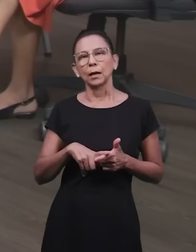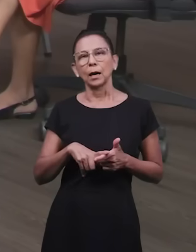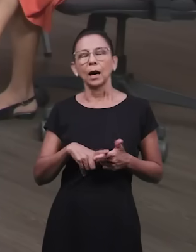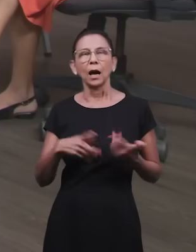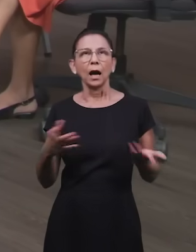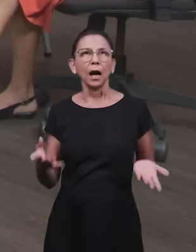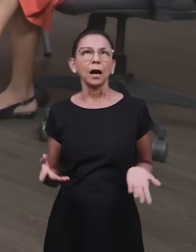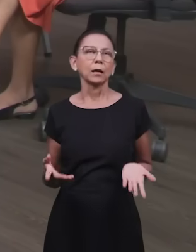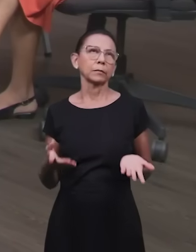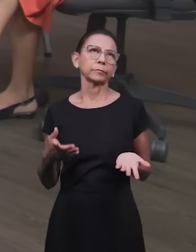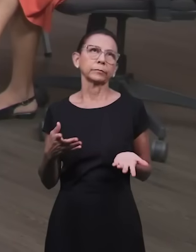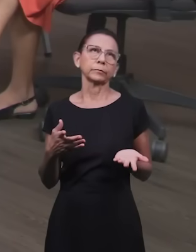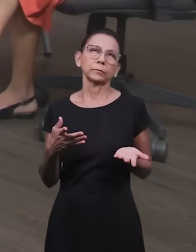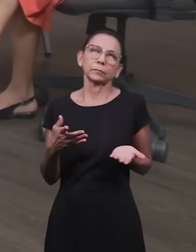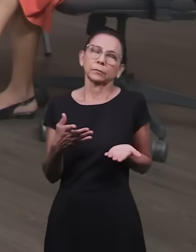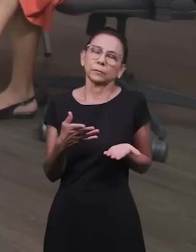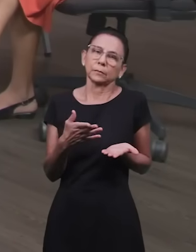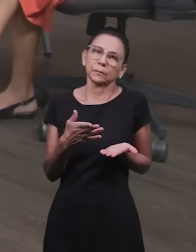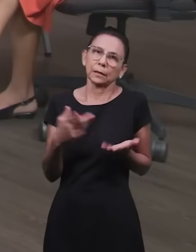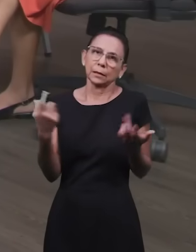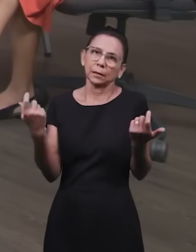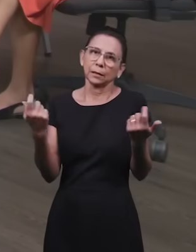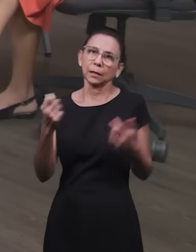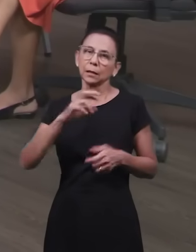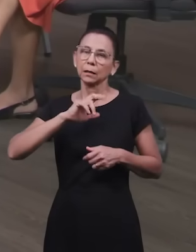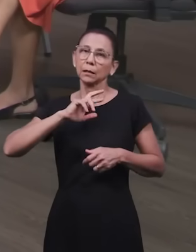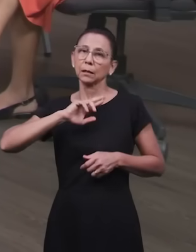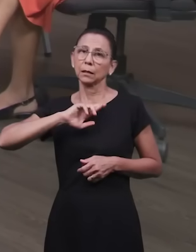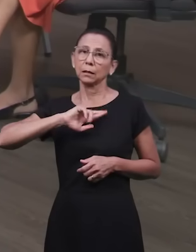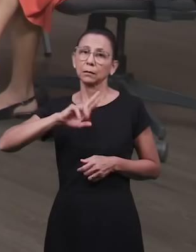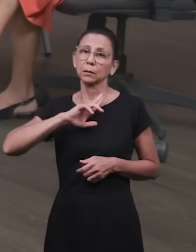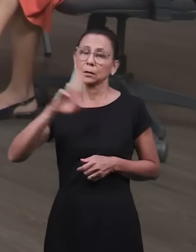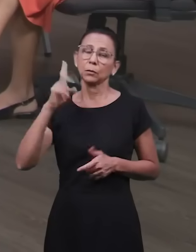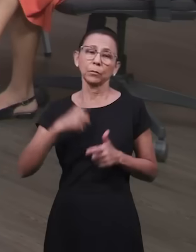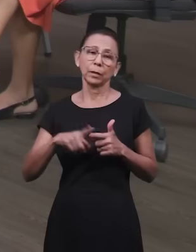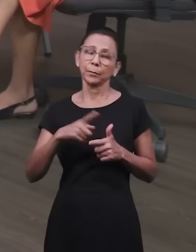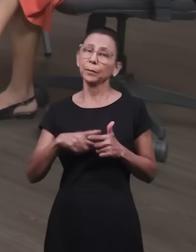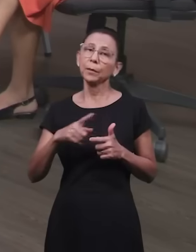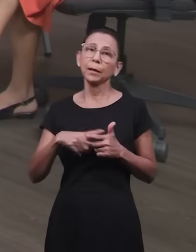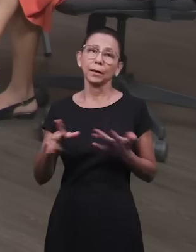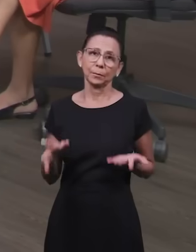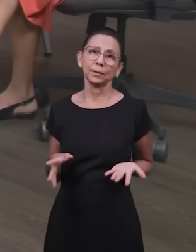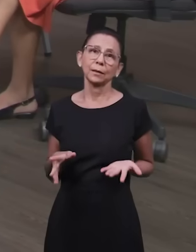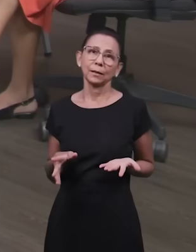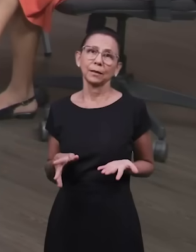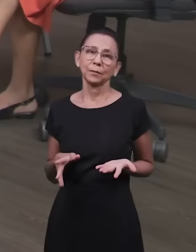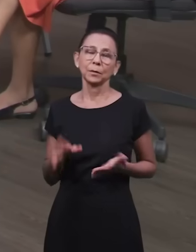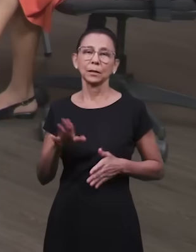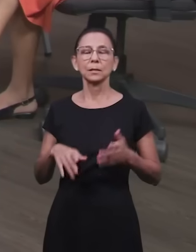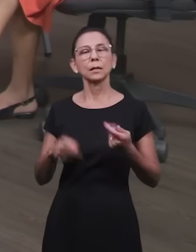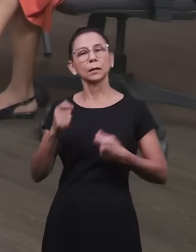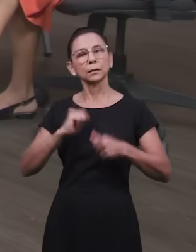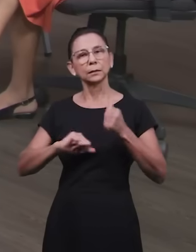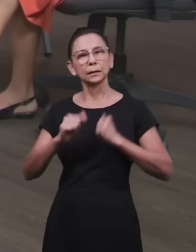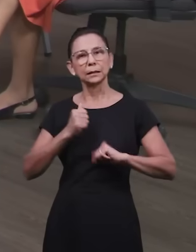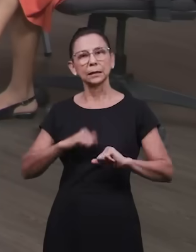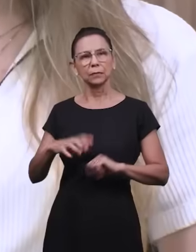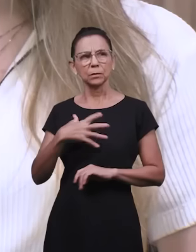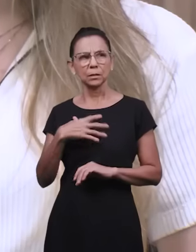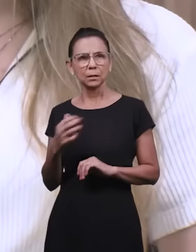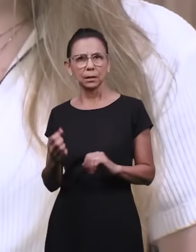Henrique, sim, isso é ansiedade, mas não necessariamente um problema. Lembra que a gente conversou? A ansiedade está ali para te proteger, para te colocar para